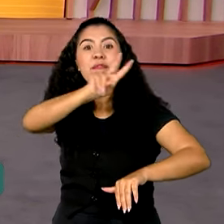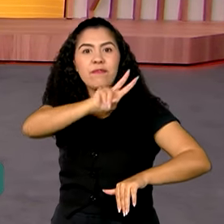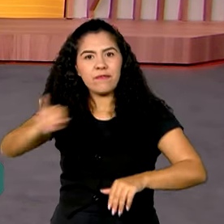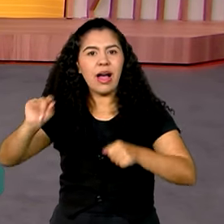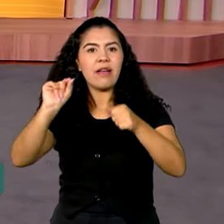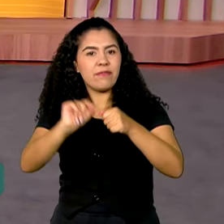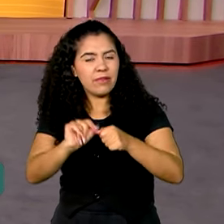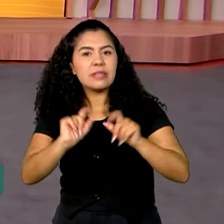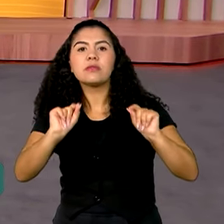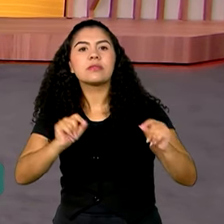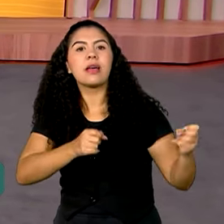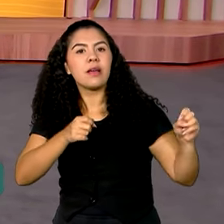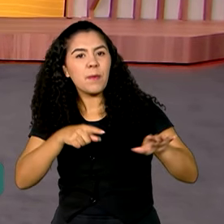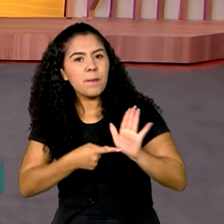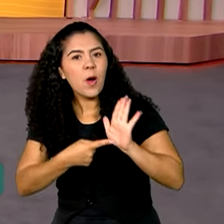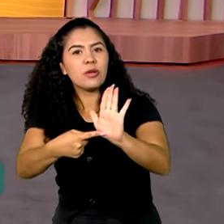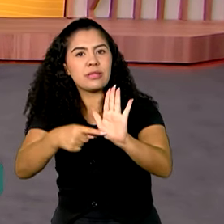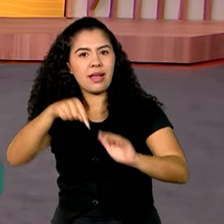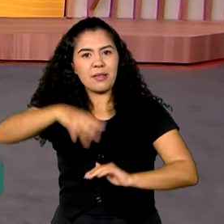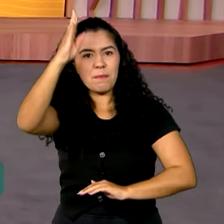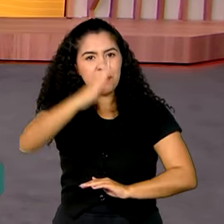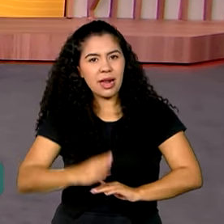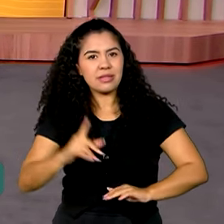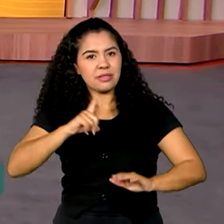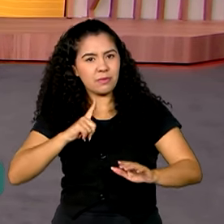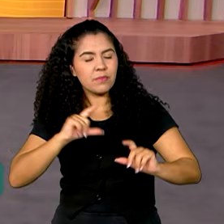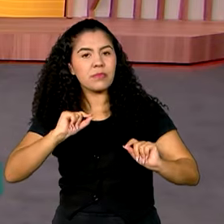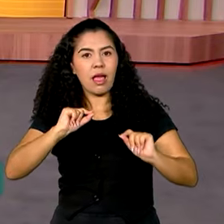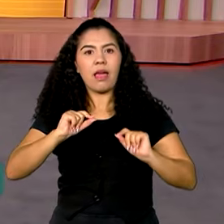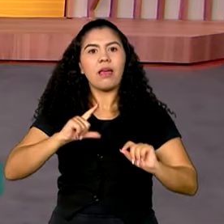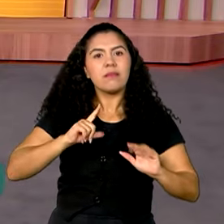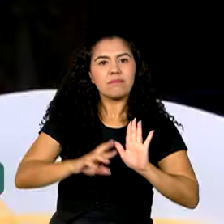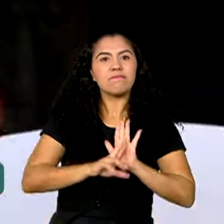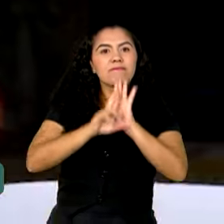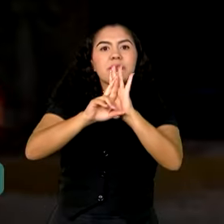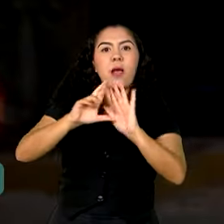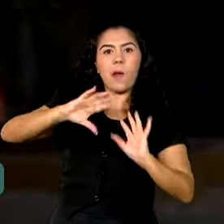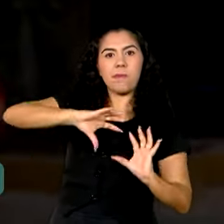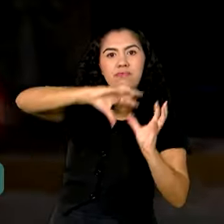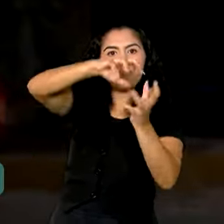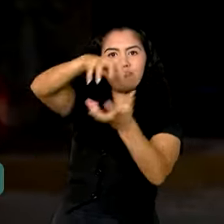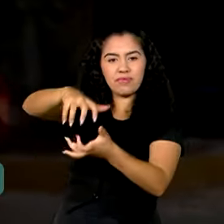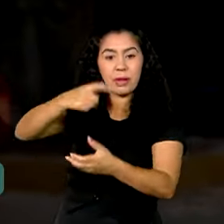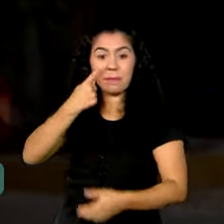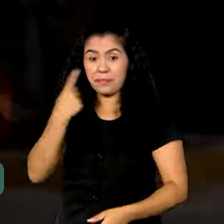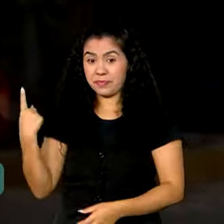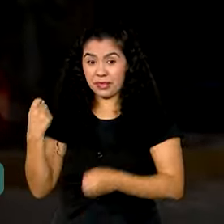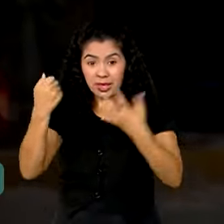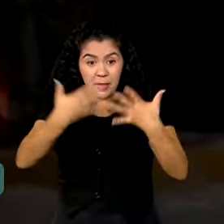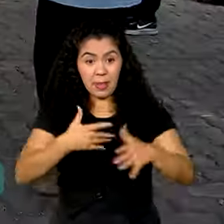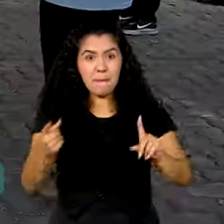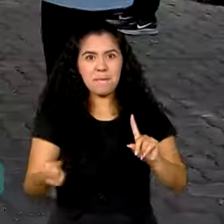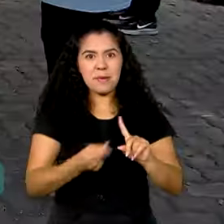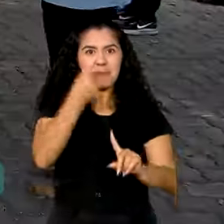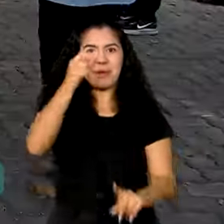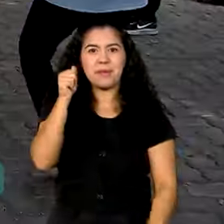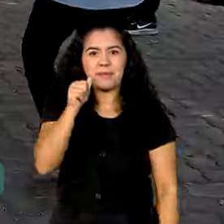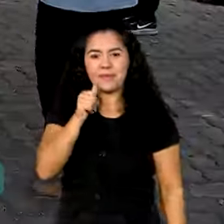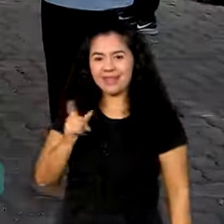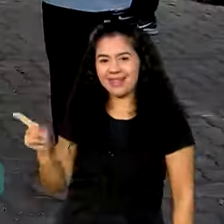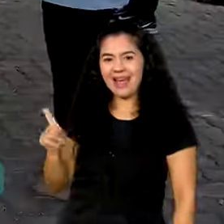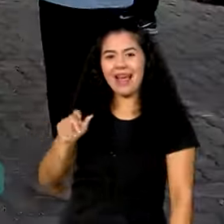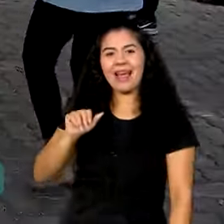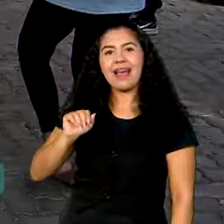ao papel de destaque do Brasil na comunidade internacional. Vai ser a primeira vez da Yasmin, de 15